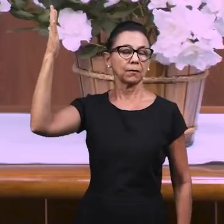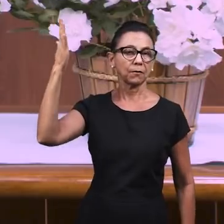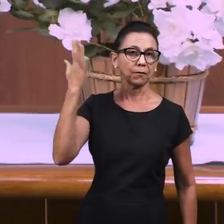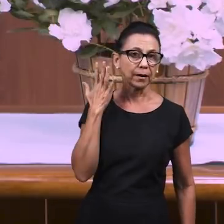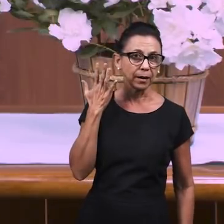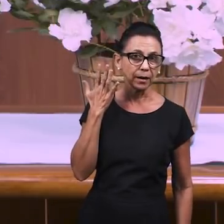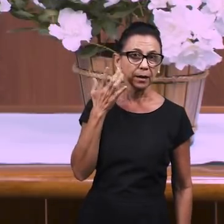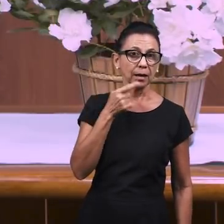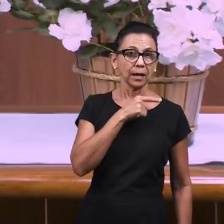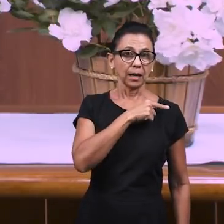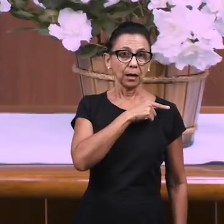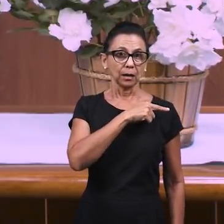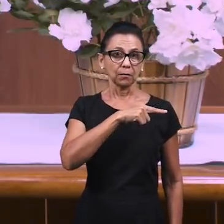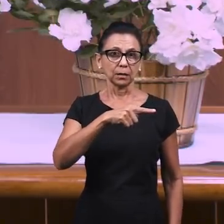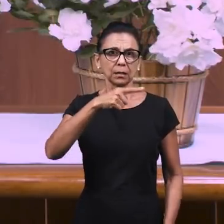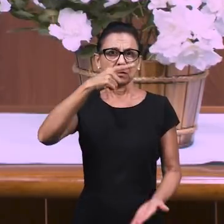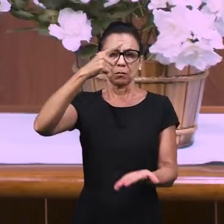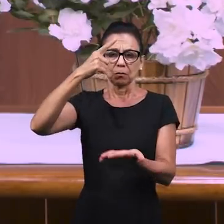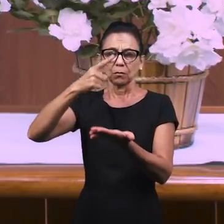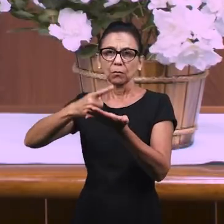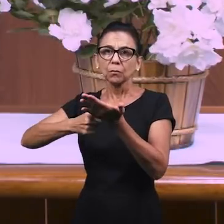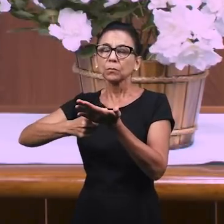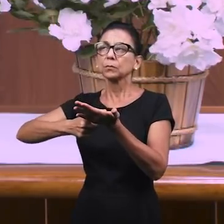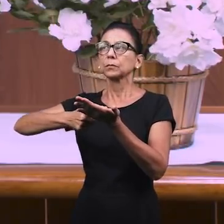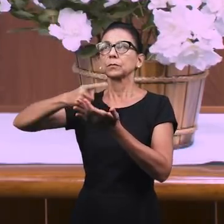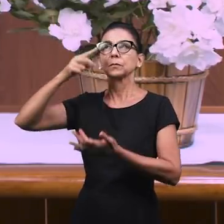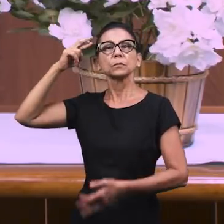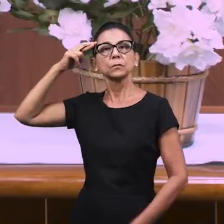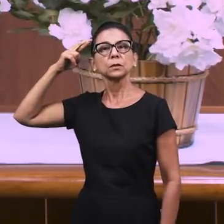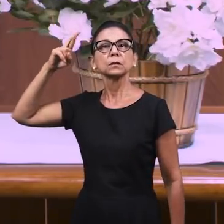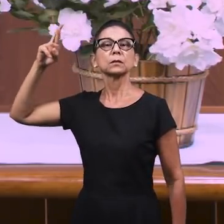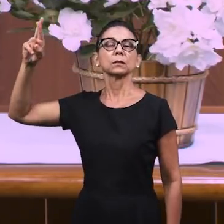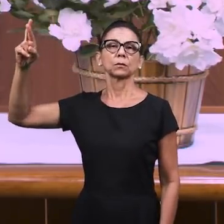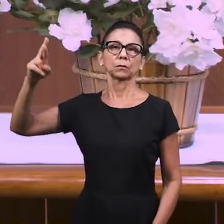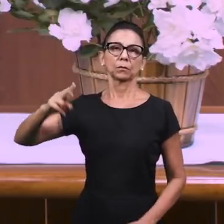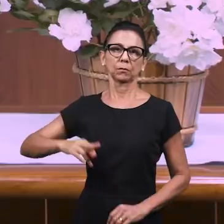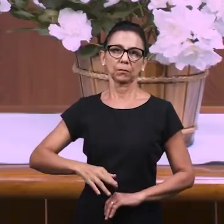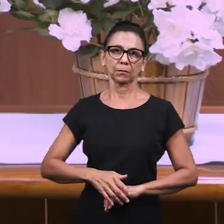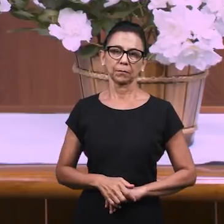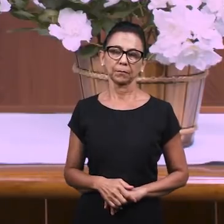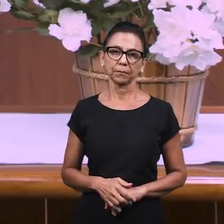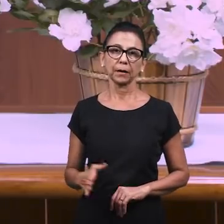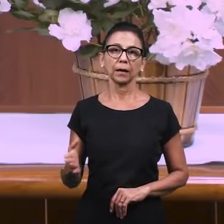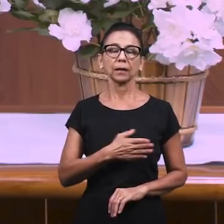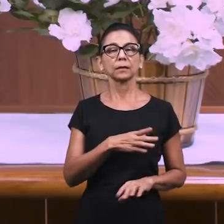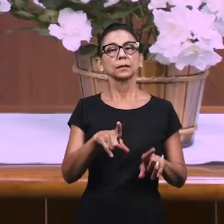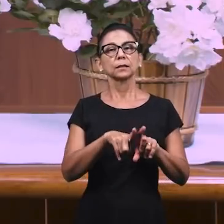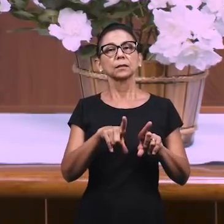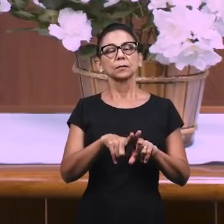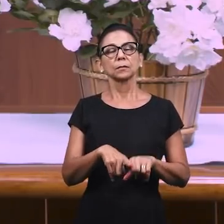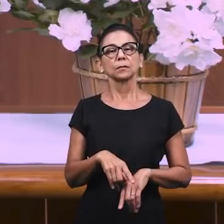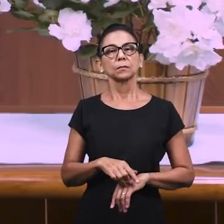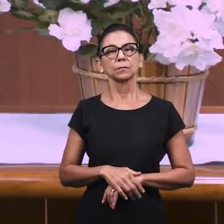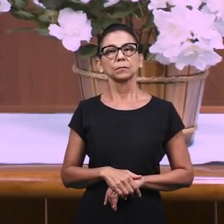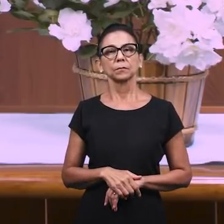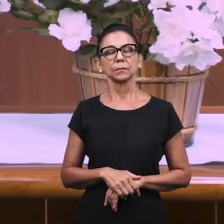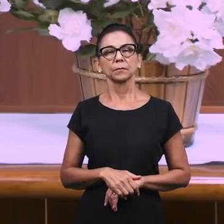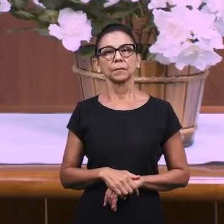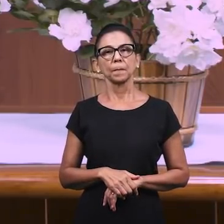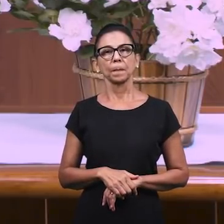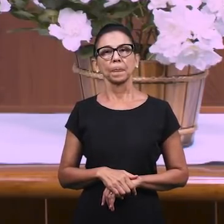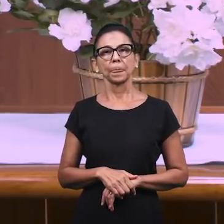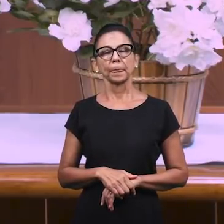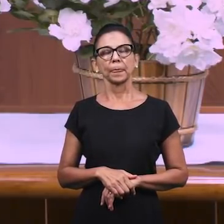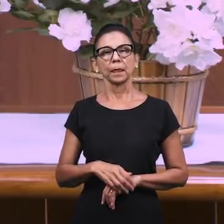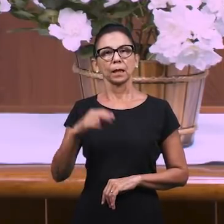buscam, aqueles que realmente estão compromissados com o Senhor. Ainda falando do Velho Testamento, você vai pegar José,